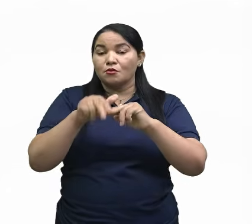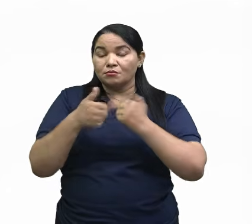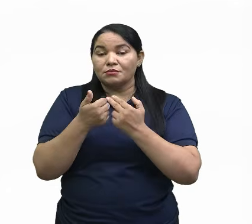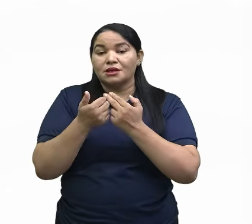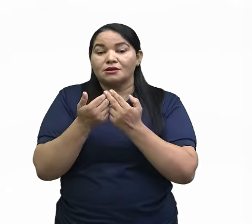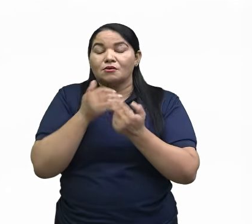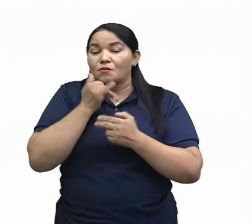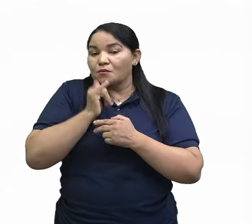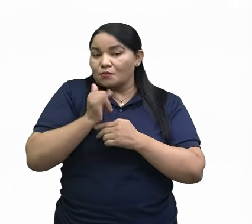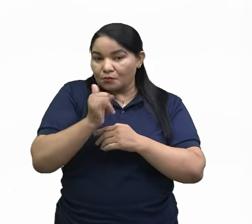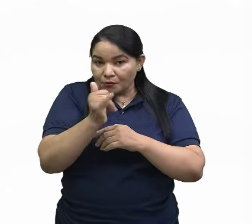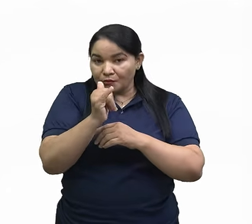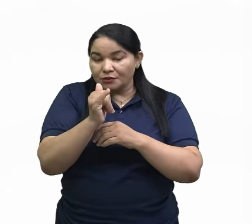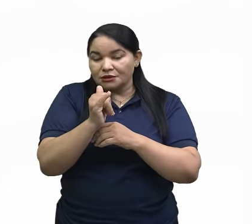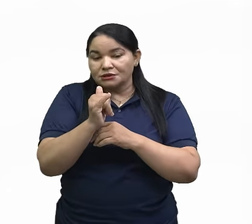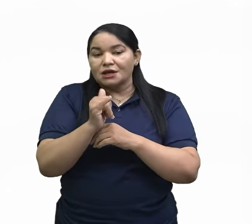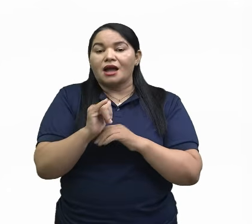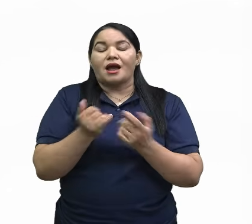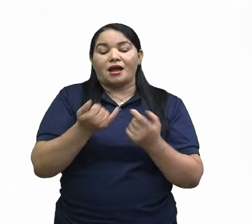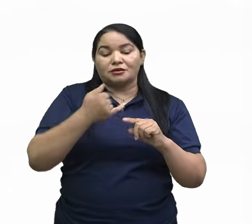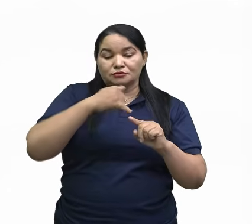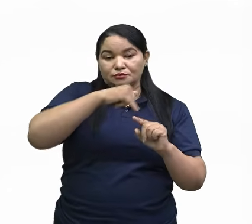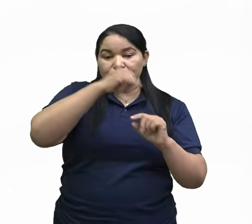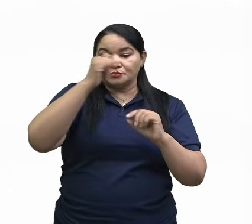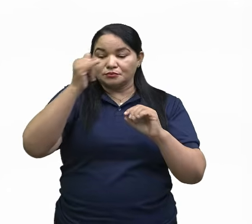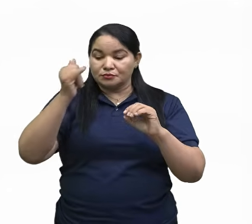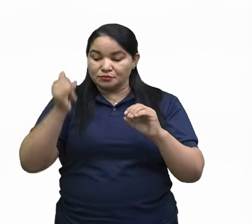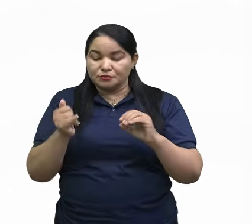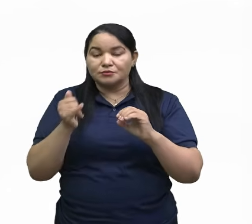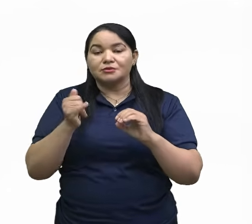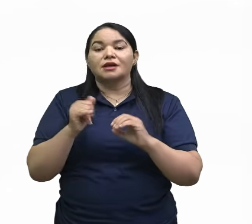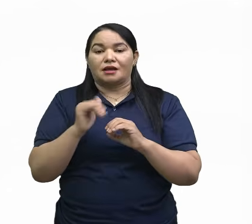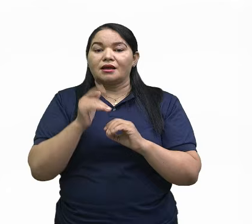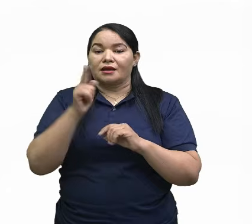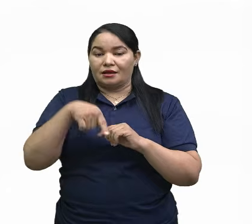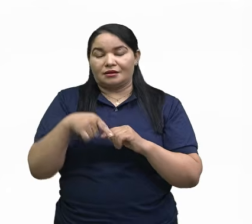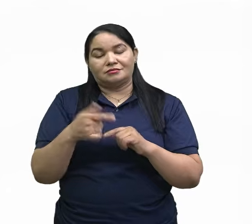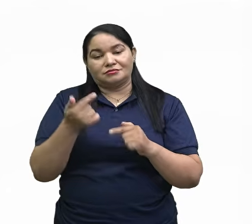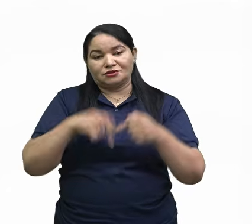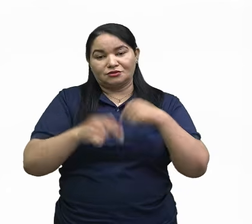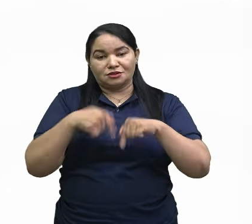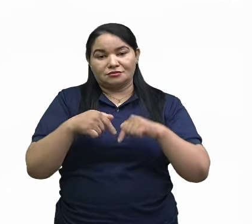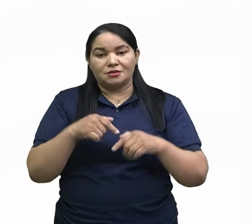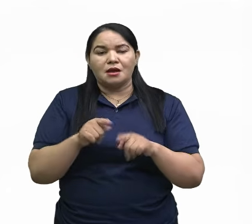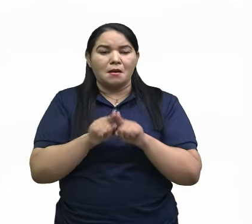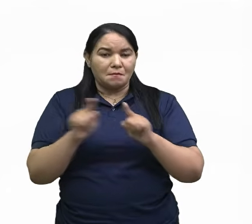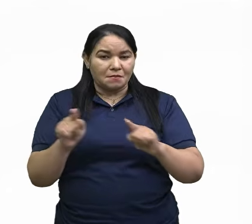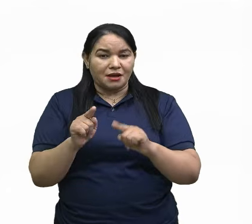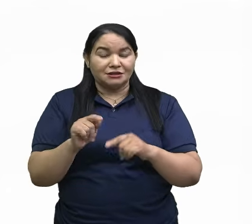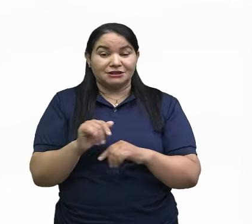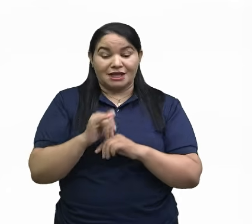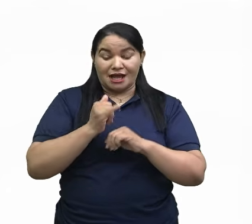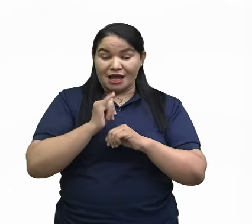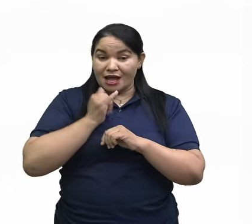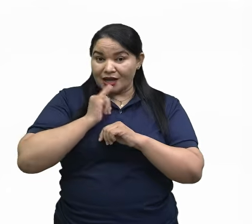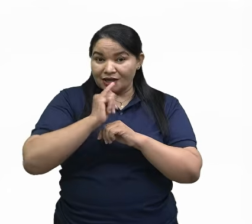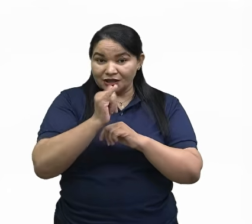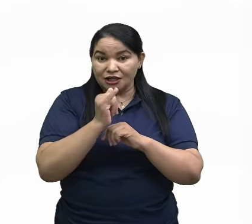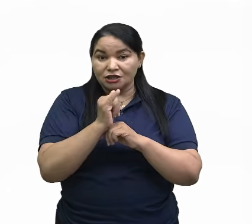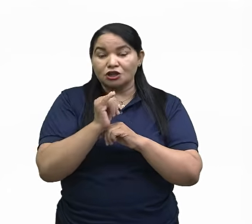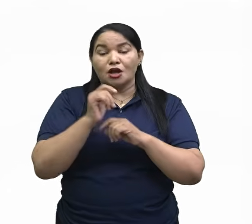elétrica, gera-se uma reação química. Então, para que a eletrólise aconteça, a corrente elétrica envolvida deve